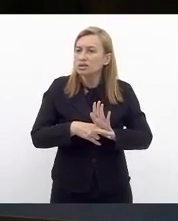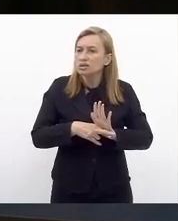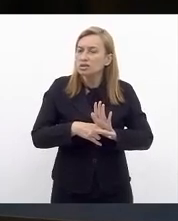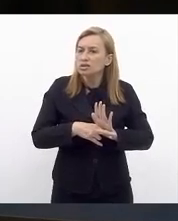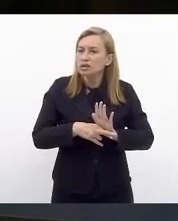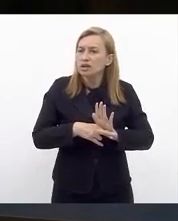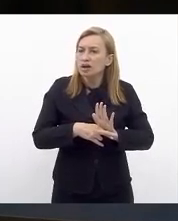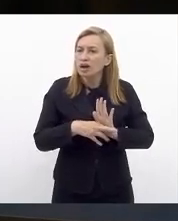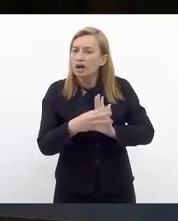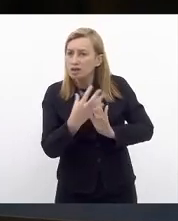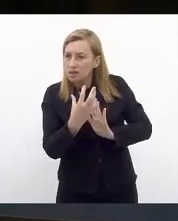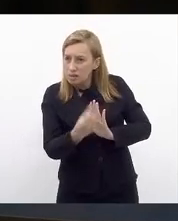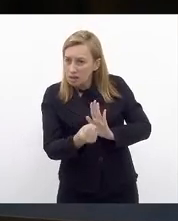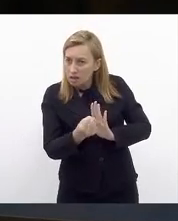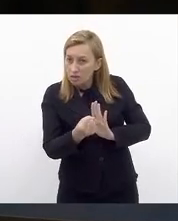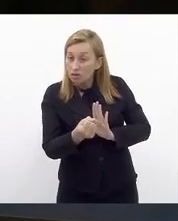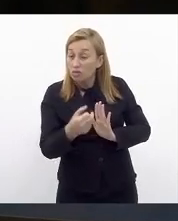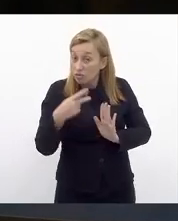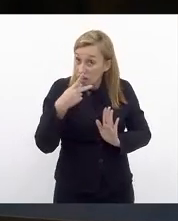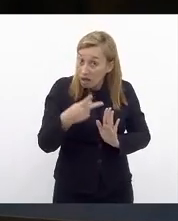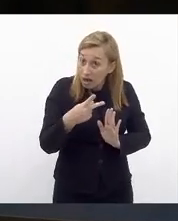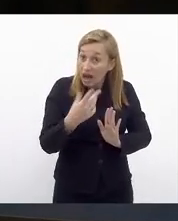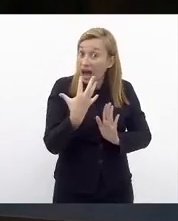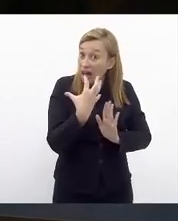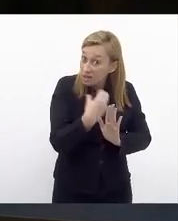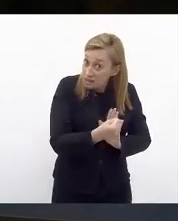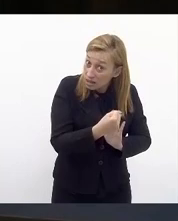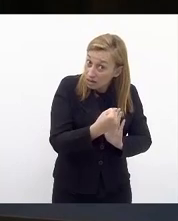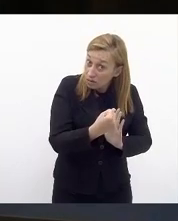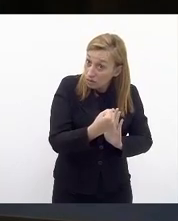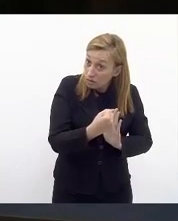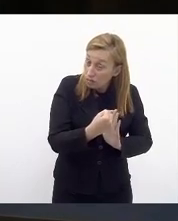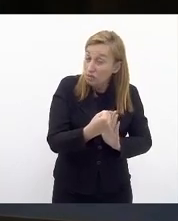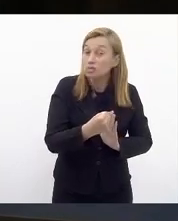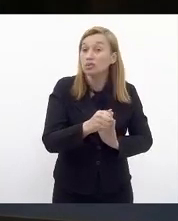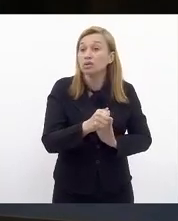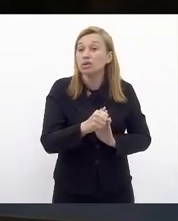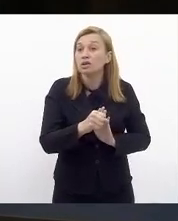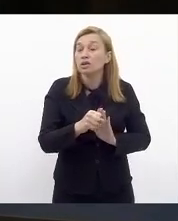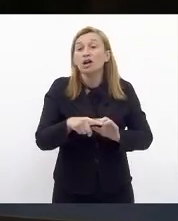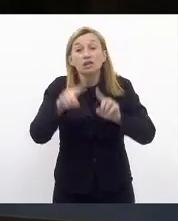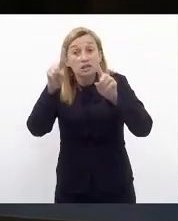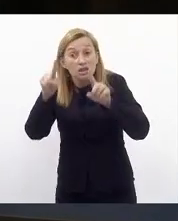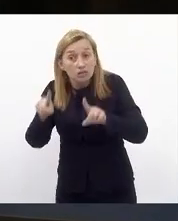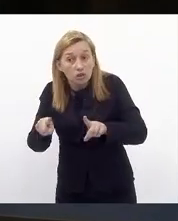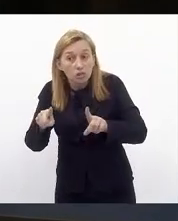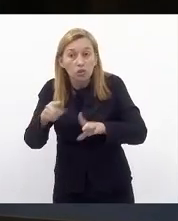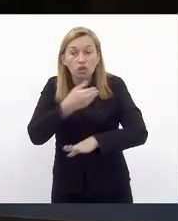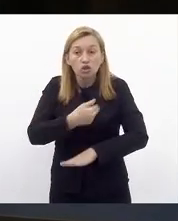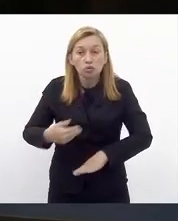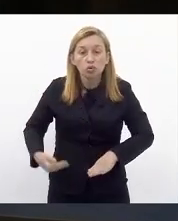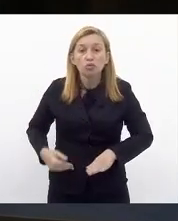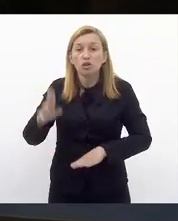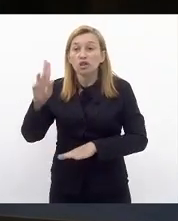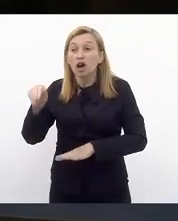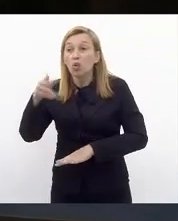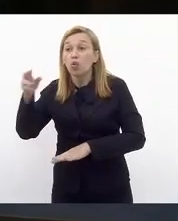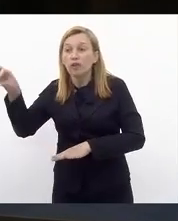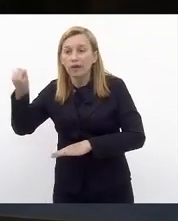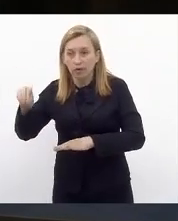aplicáveis os ó reforçar aplicáveis aos servidores públicos da